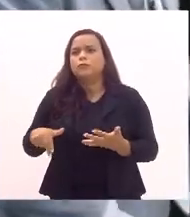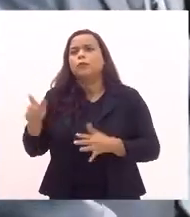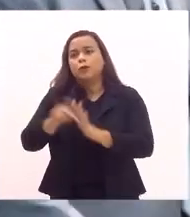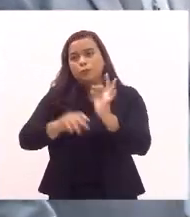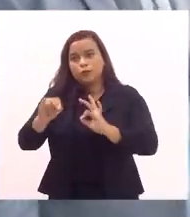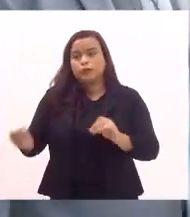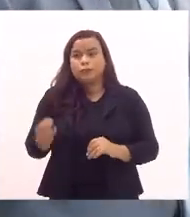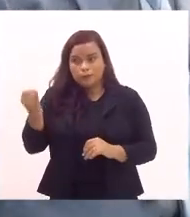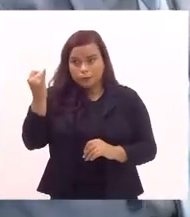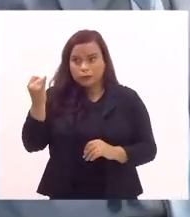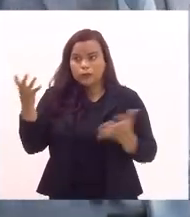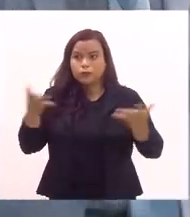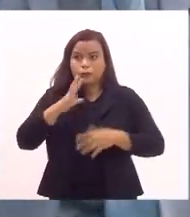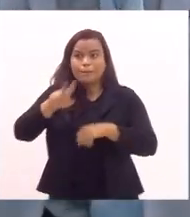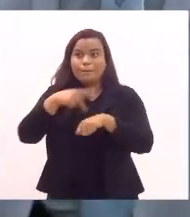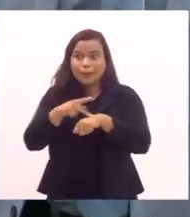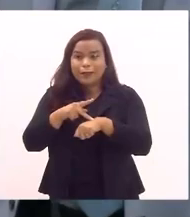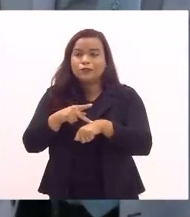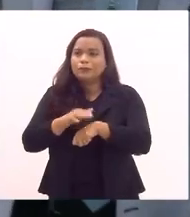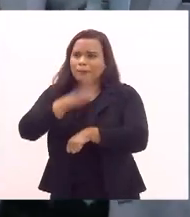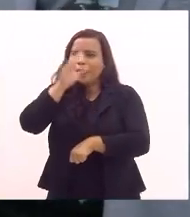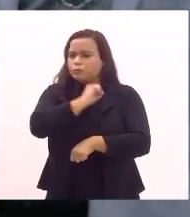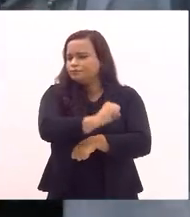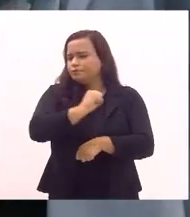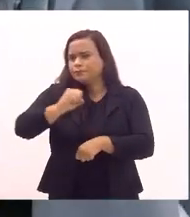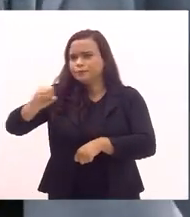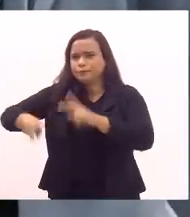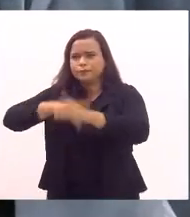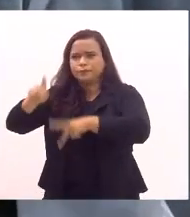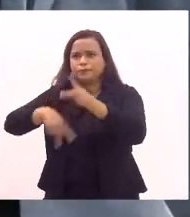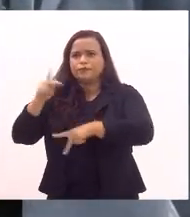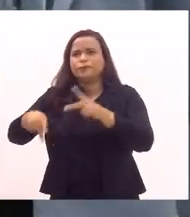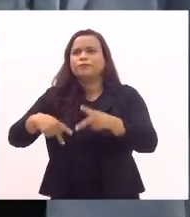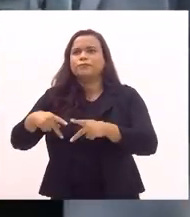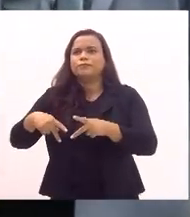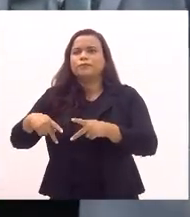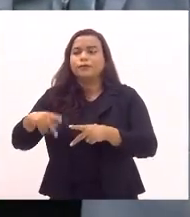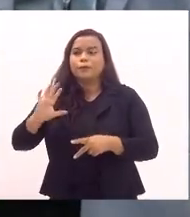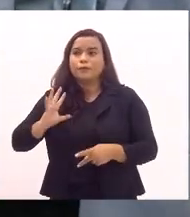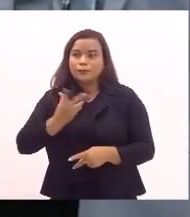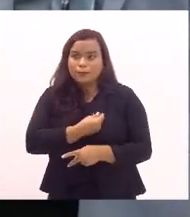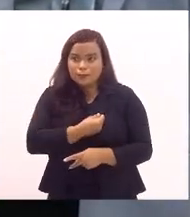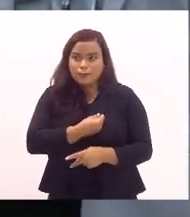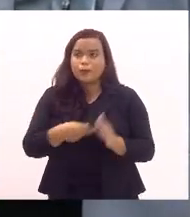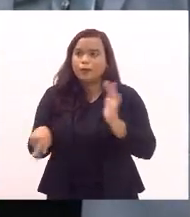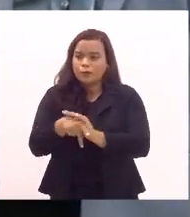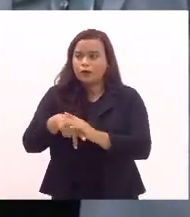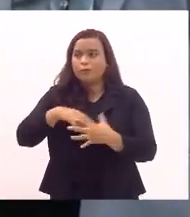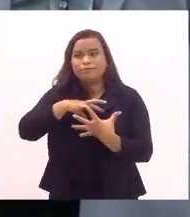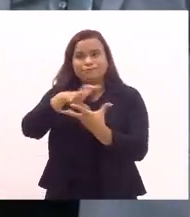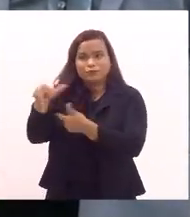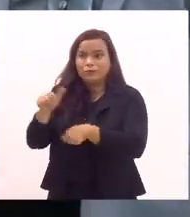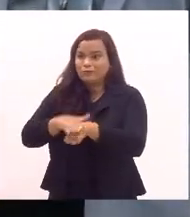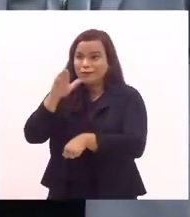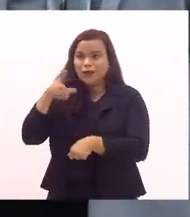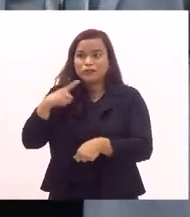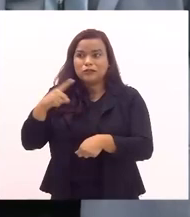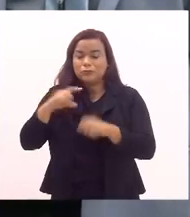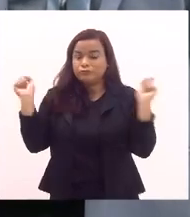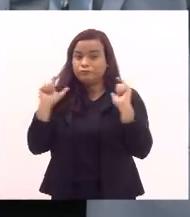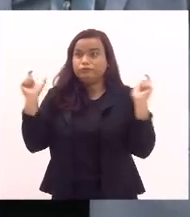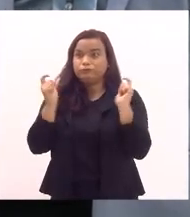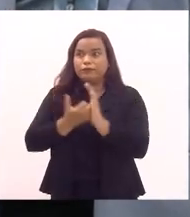nós estamos no país que mais assassina a população trans no mundo que tem números absolutos mais